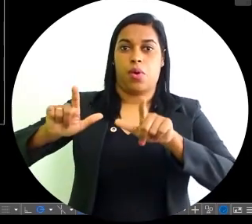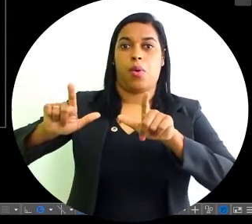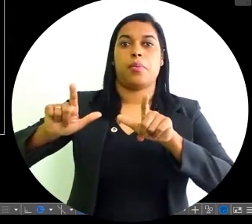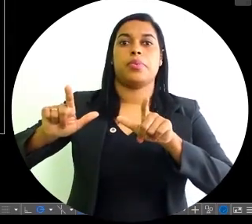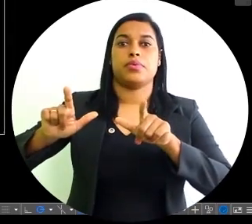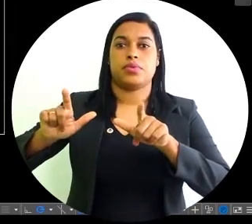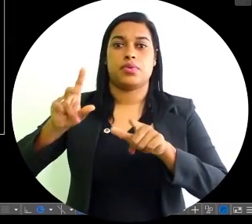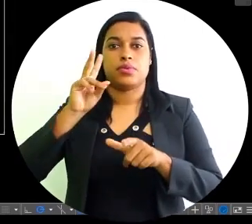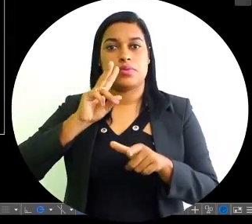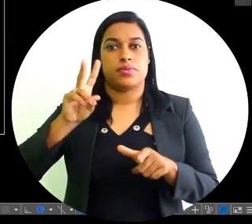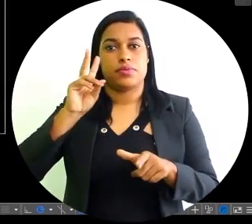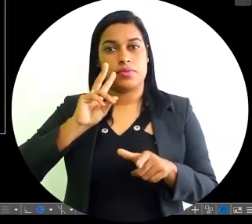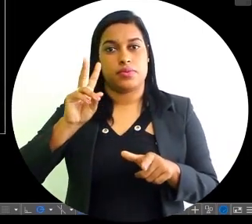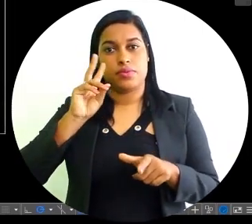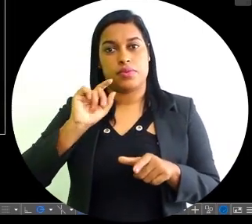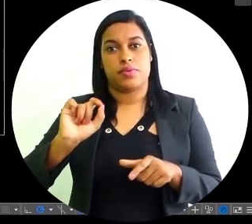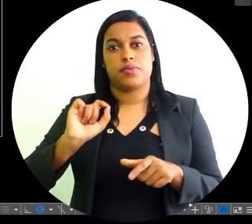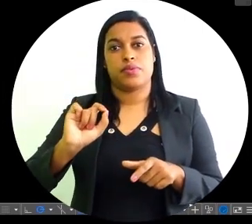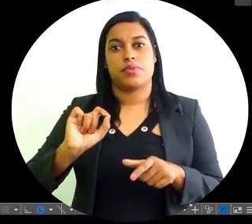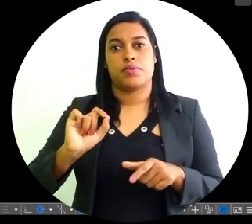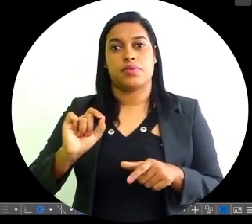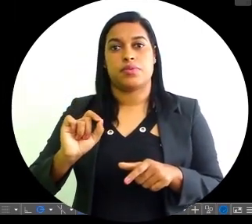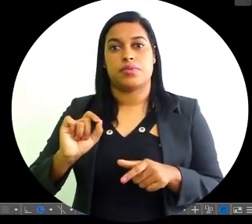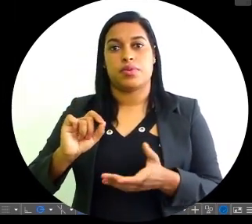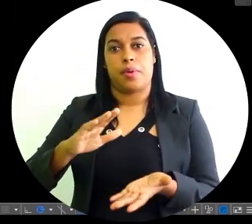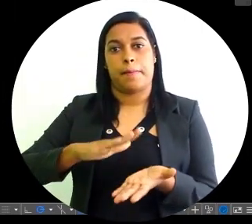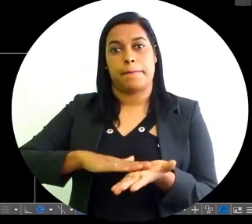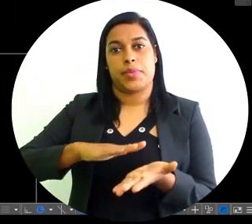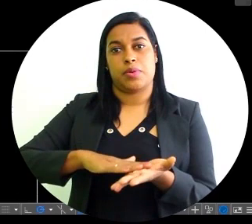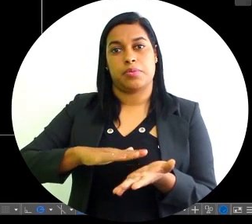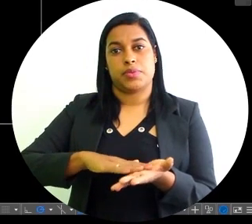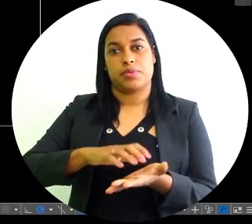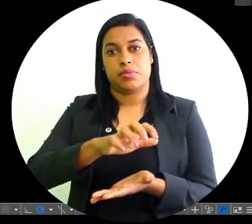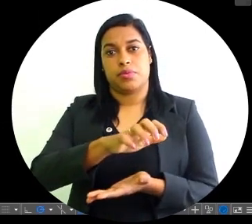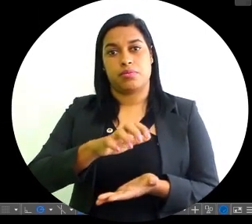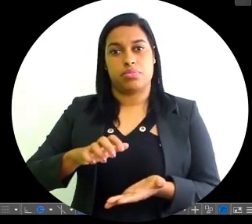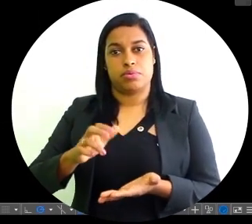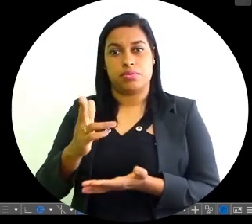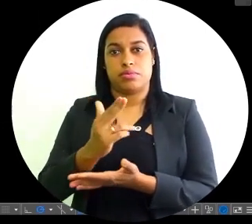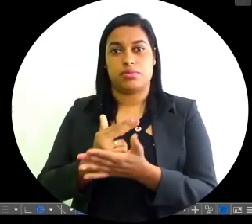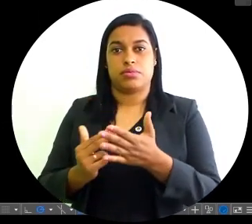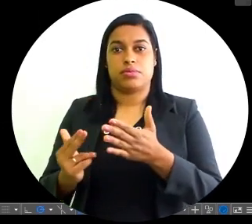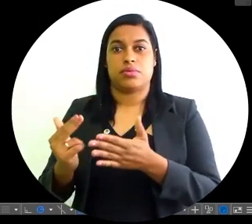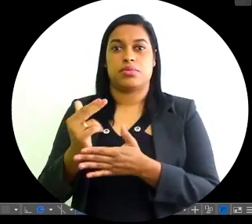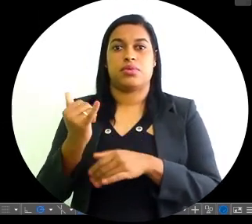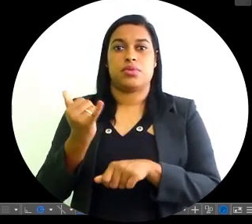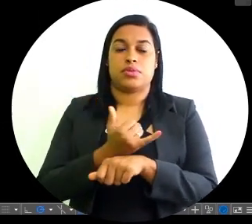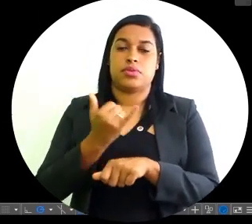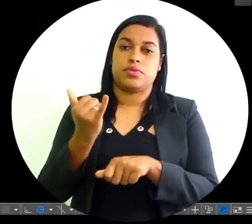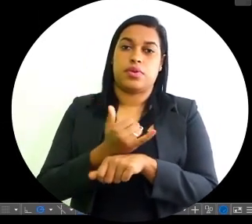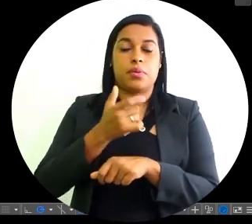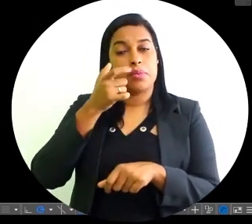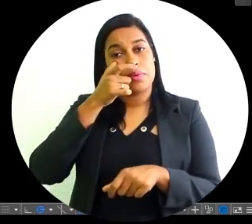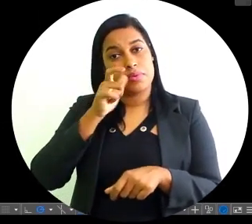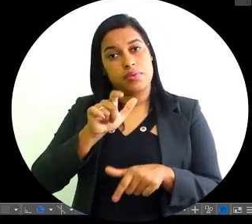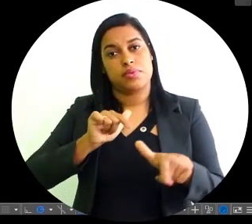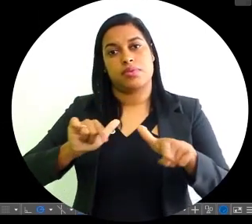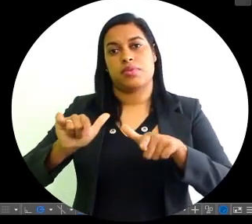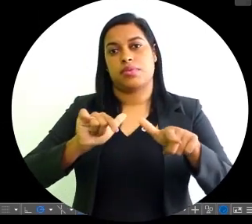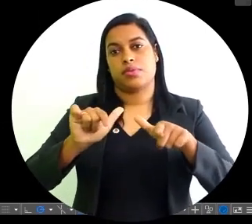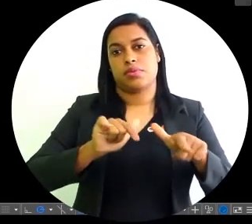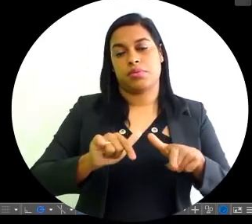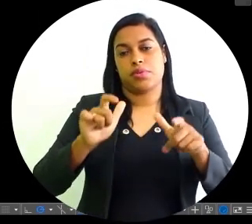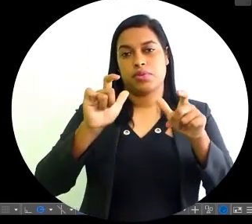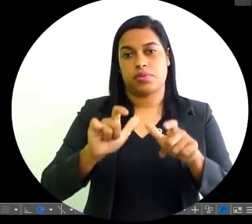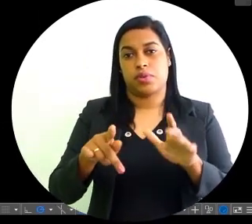estão vendo como se fosse a palma da mão arrastando o desenho. Essa ferramenta ela é muito interessante de trabalhar, ela se localiza